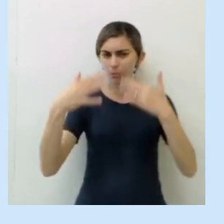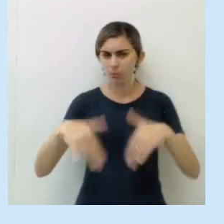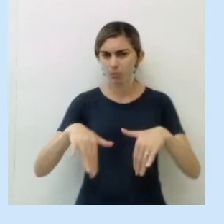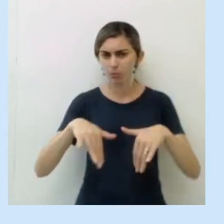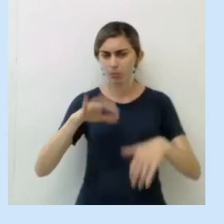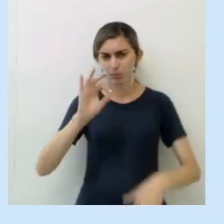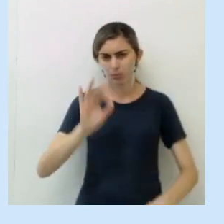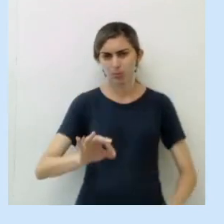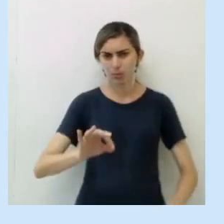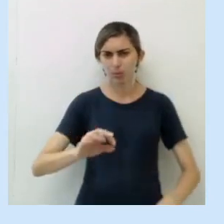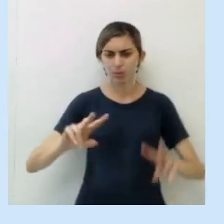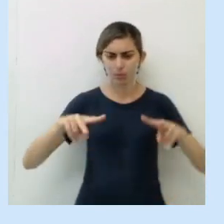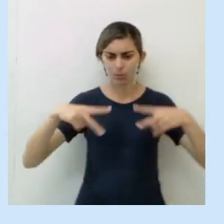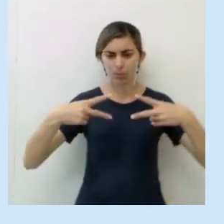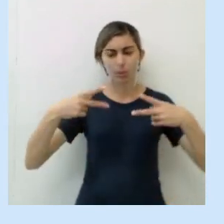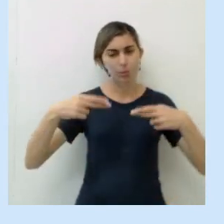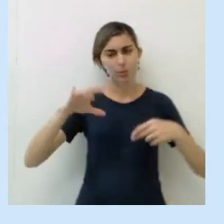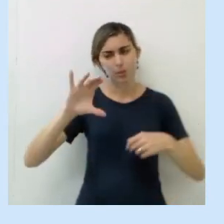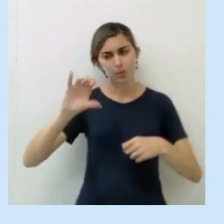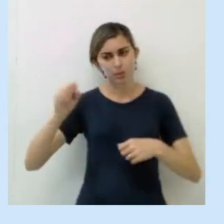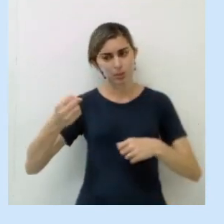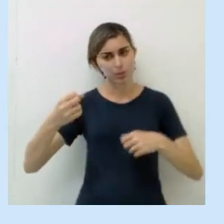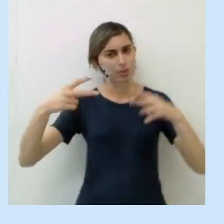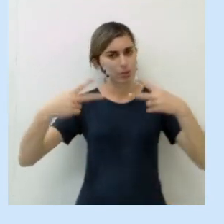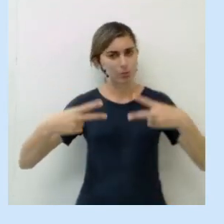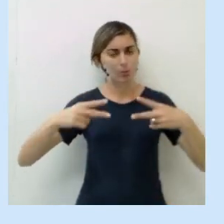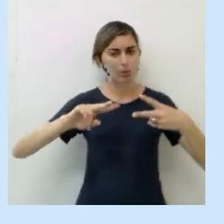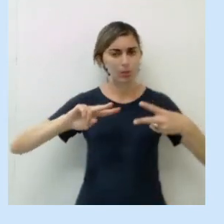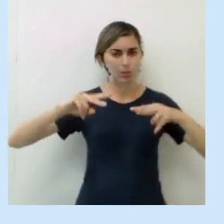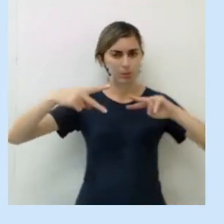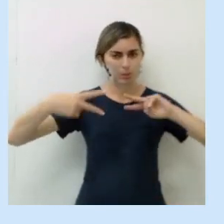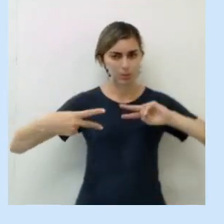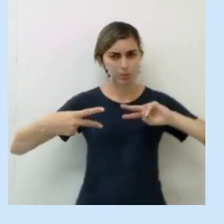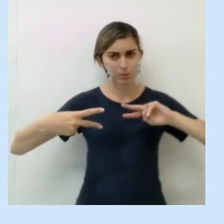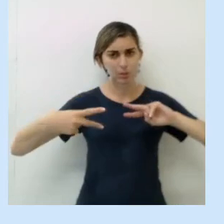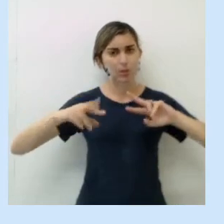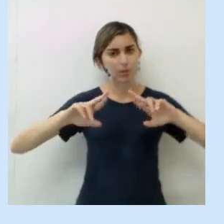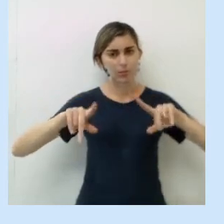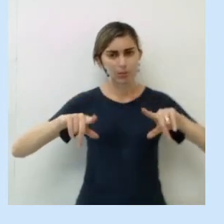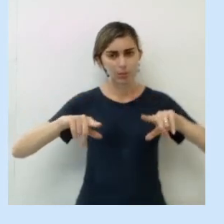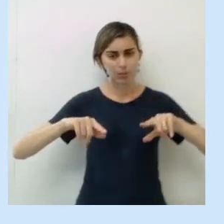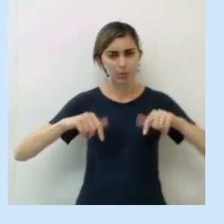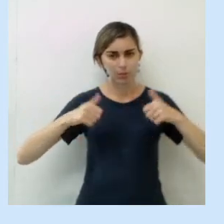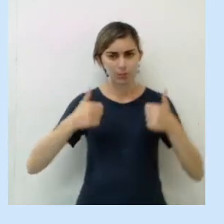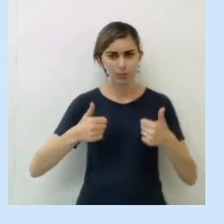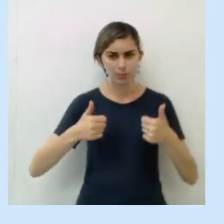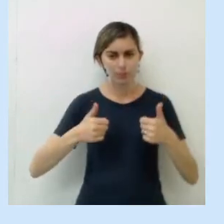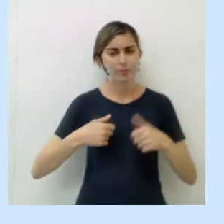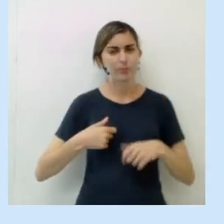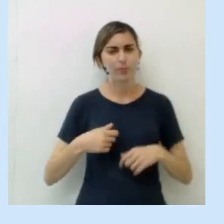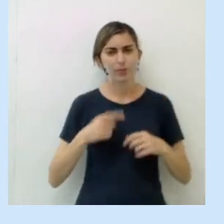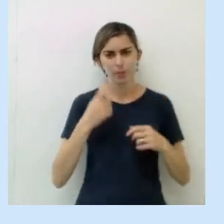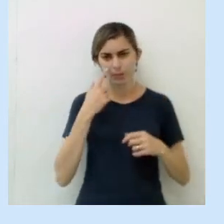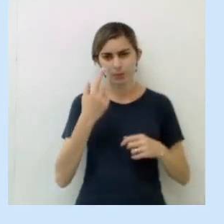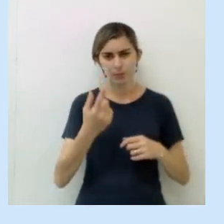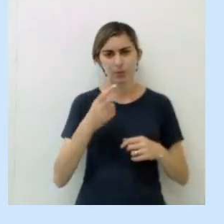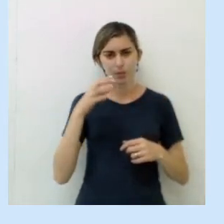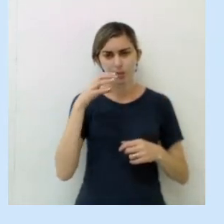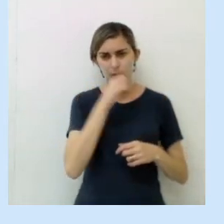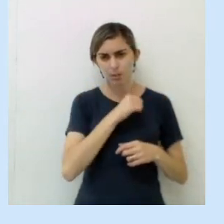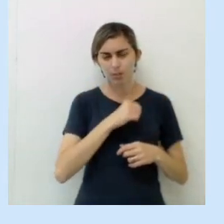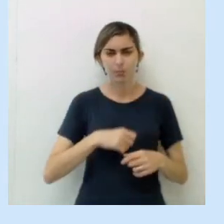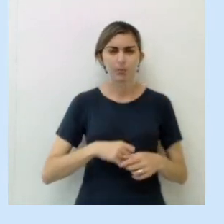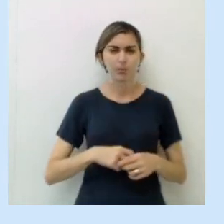Beleza, pessoal? Ó, cis e trans. Só inverter os dedinhos, ó, cis e trans. Beleza? Vamos ver rapidinho mais uma